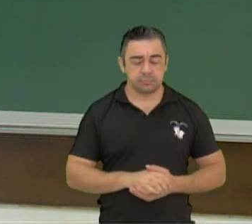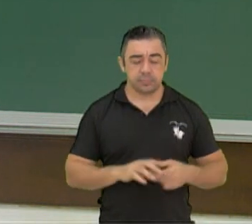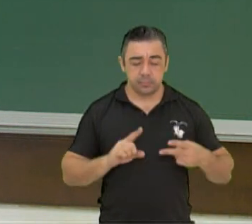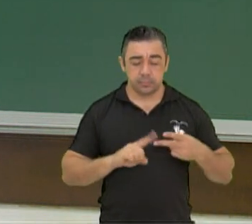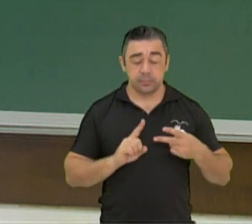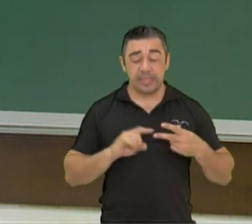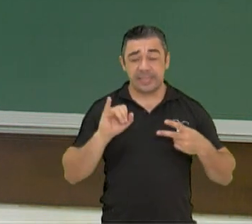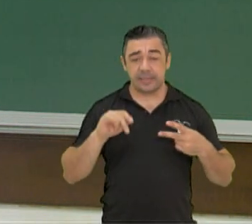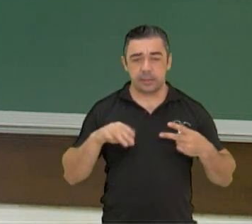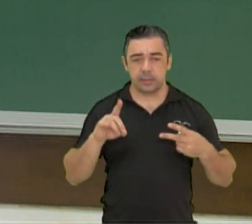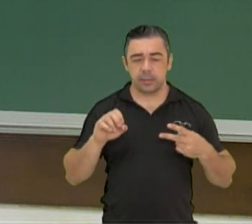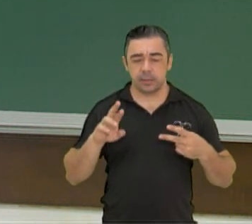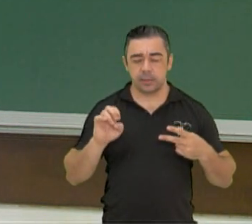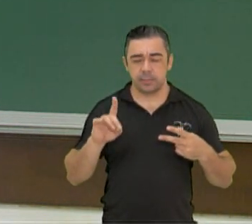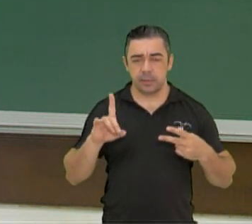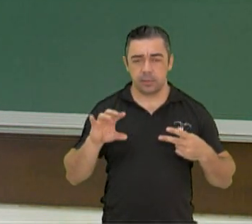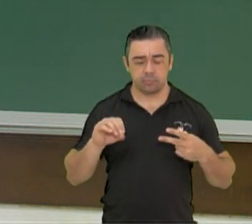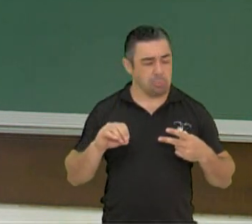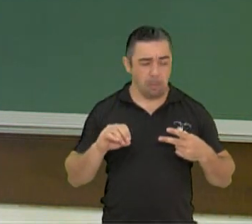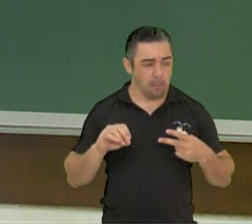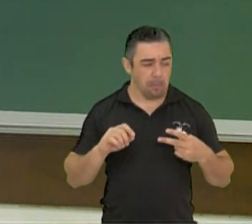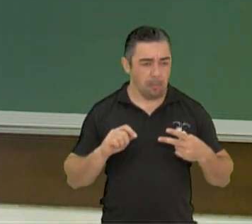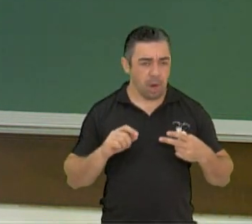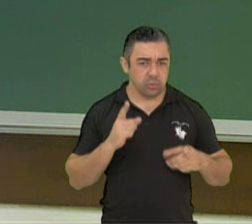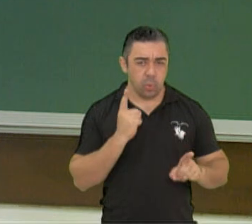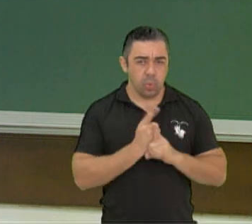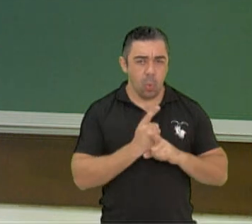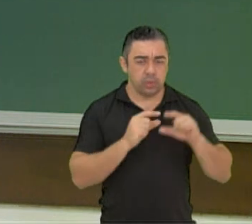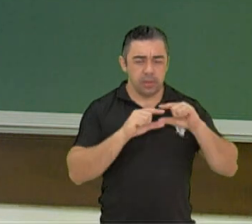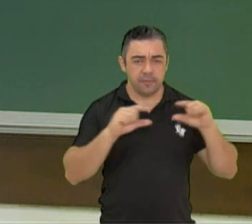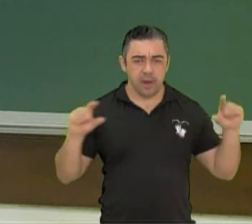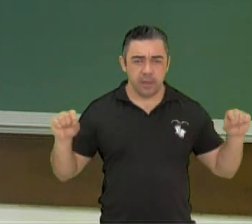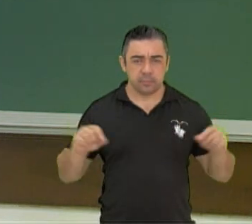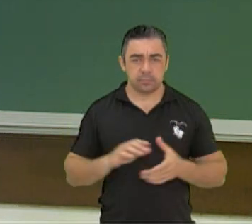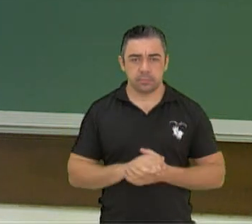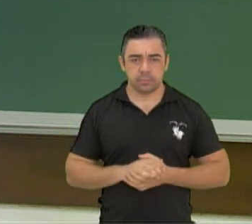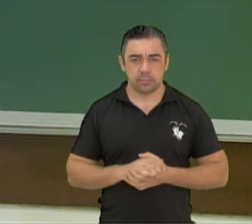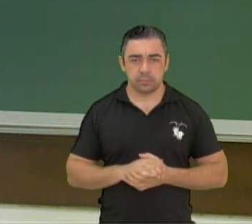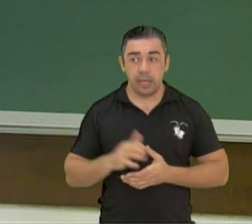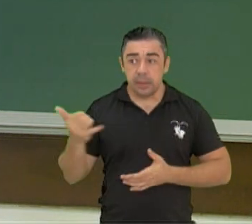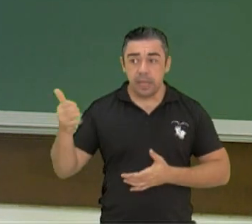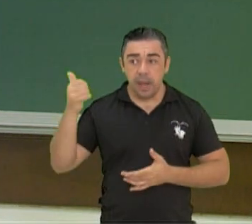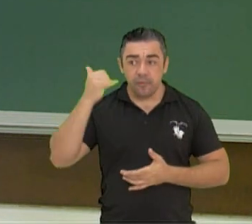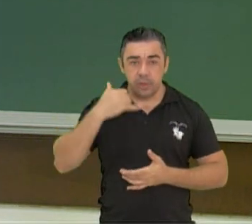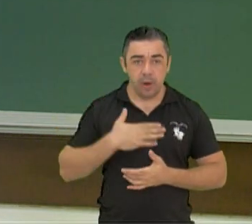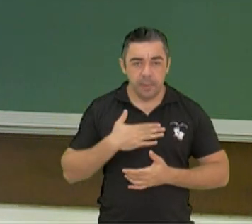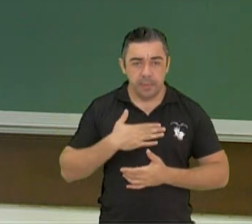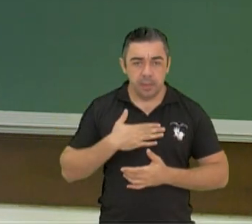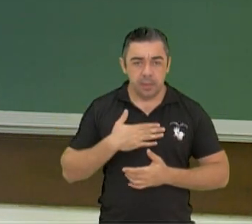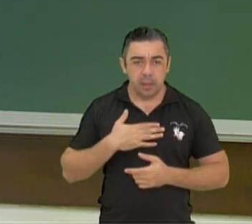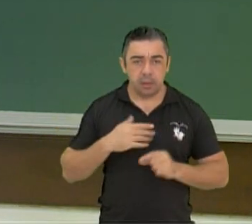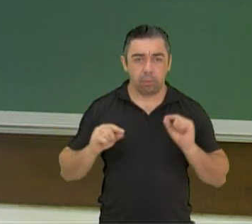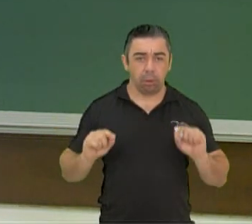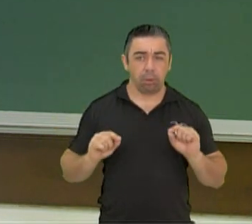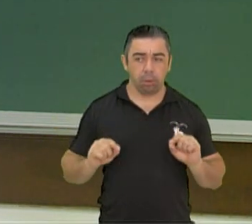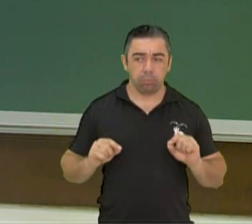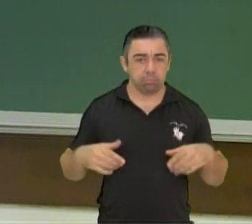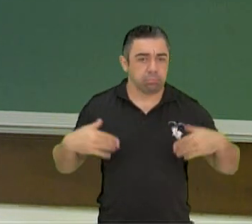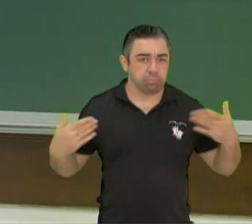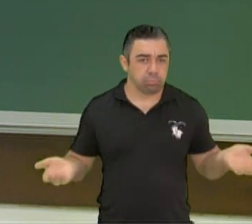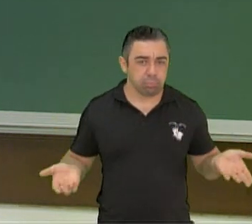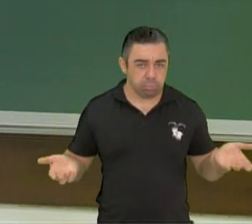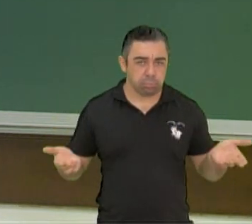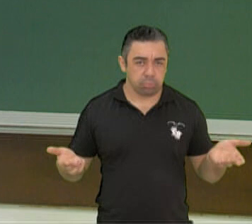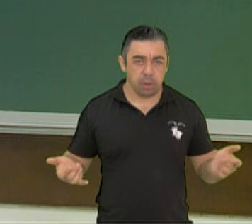Indeterminado, quando não é identificado na oração. Telefonaram para mim. Quem? Não sei.